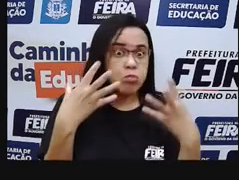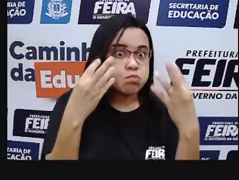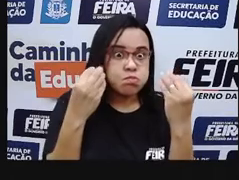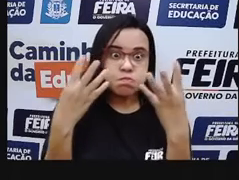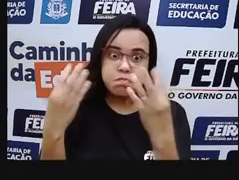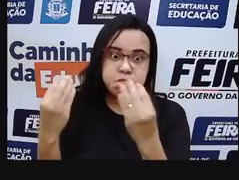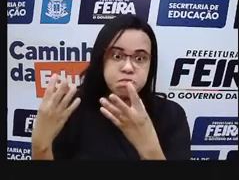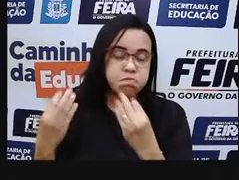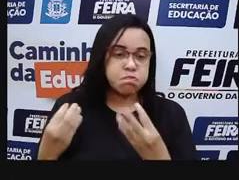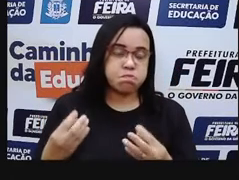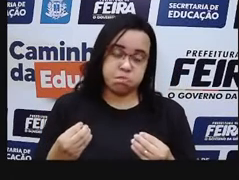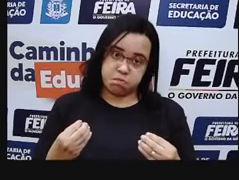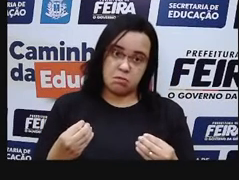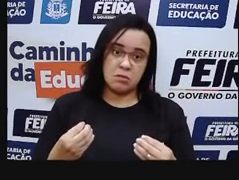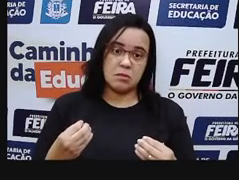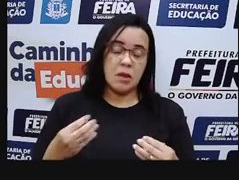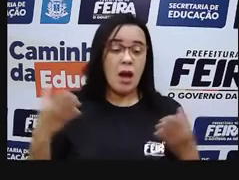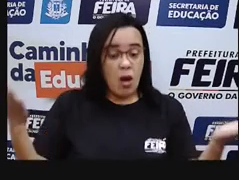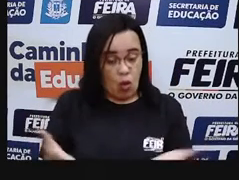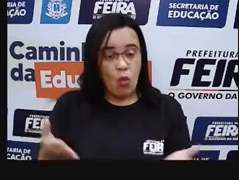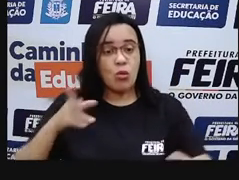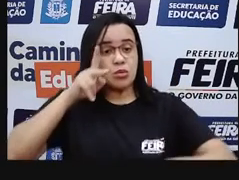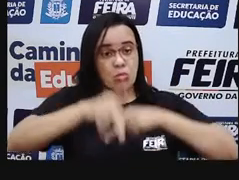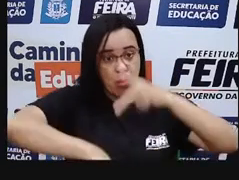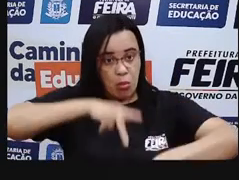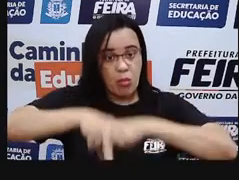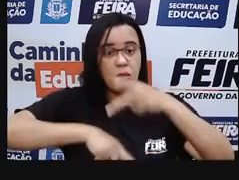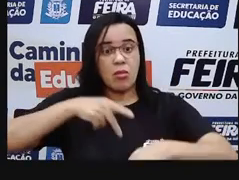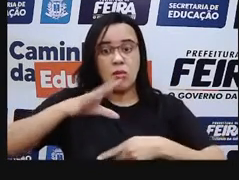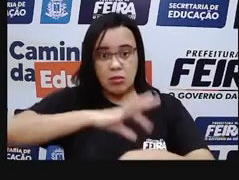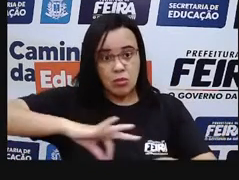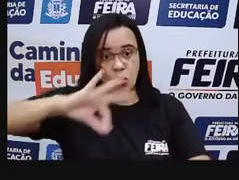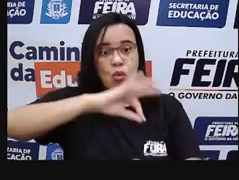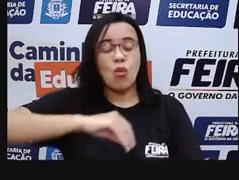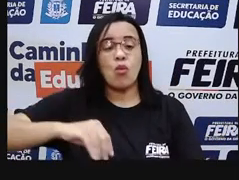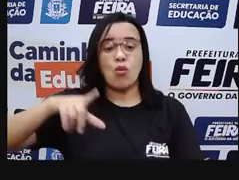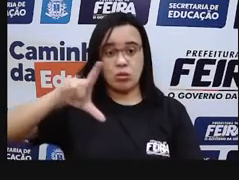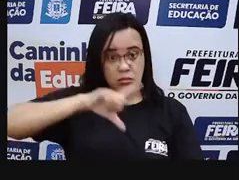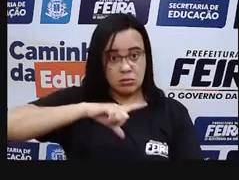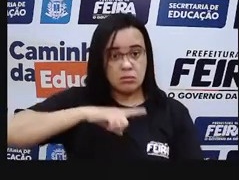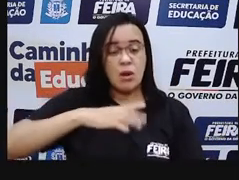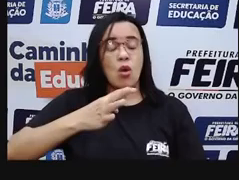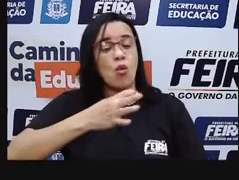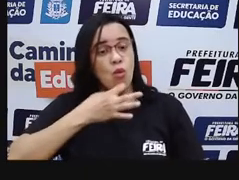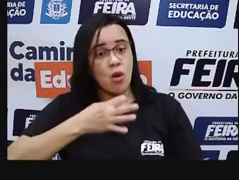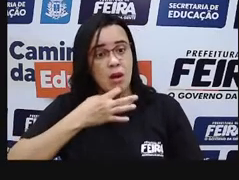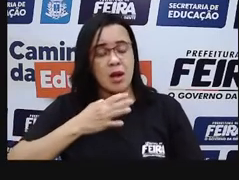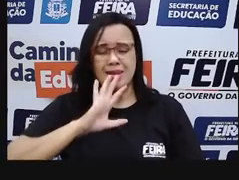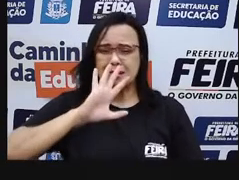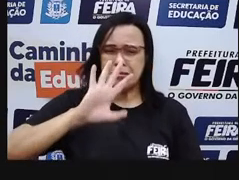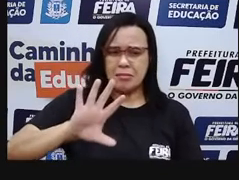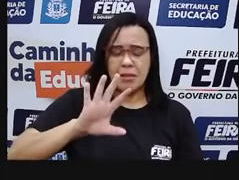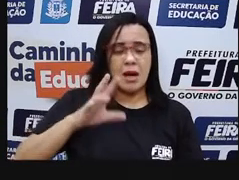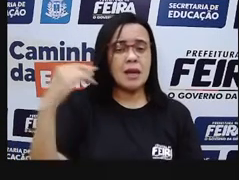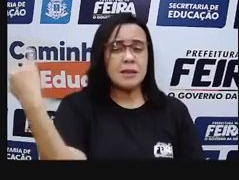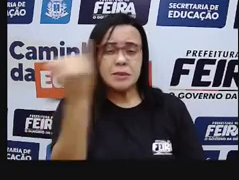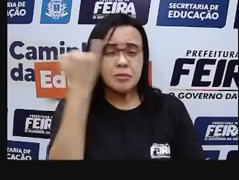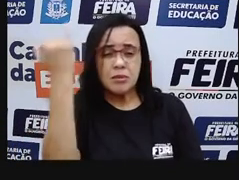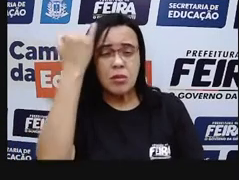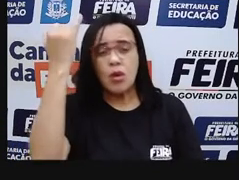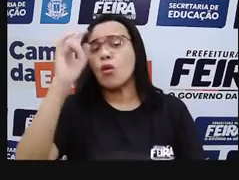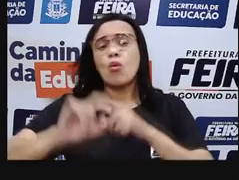né e a gente precisa entender uma coisa que esses remédios Ele demora um tempo para ele série